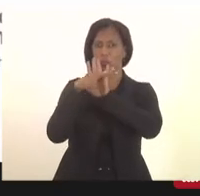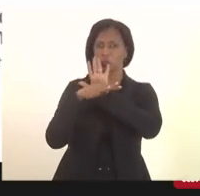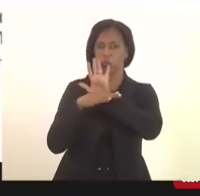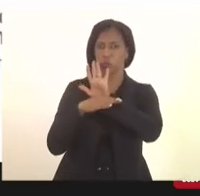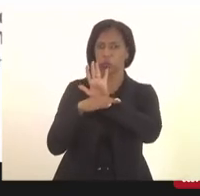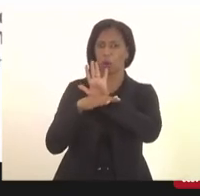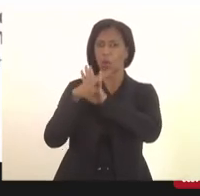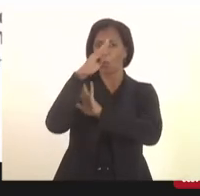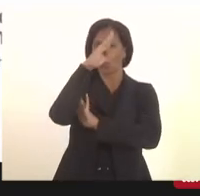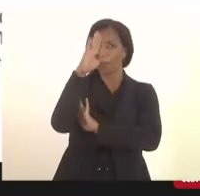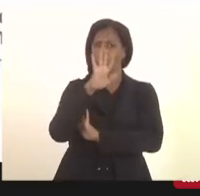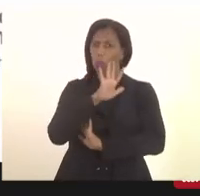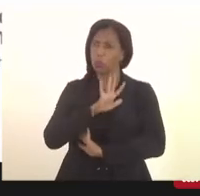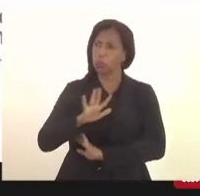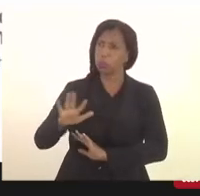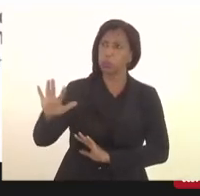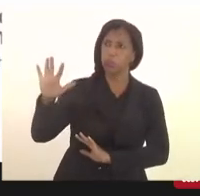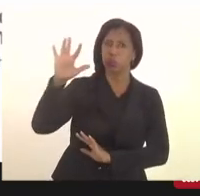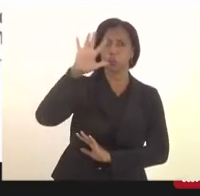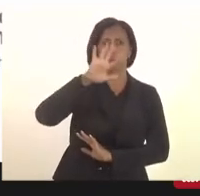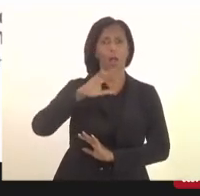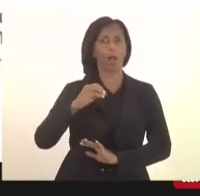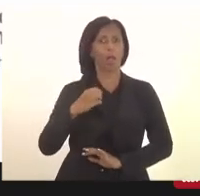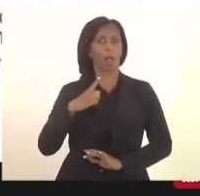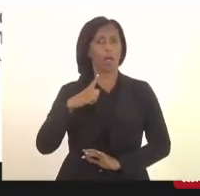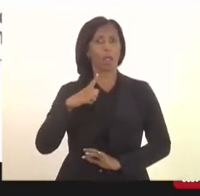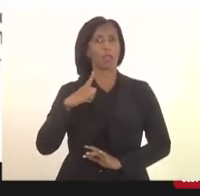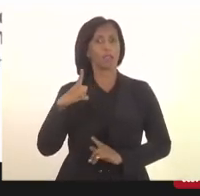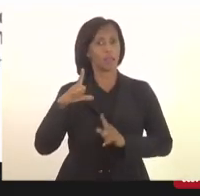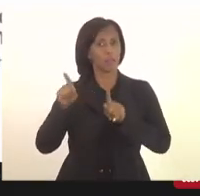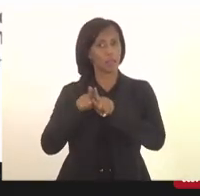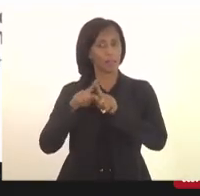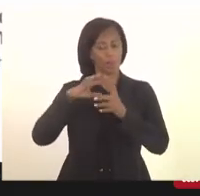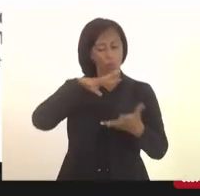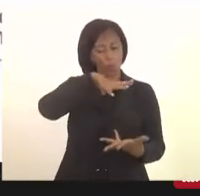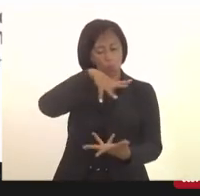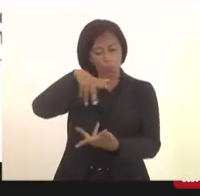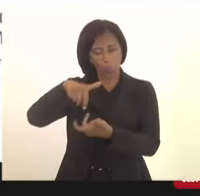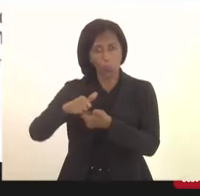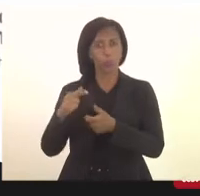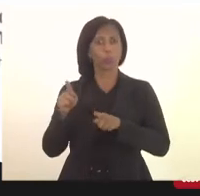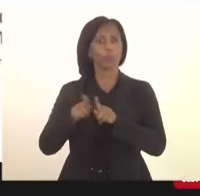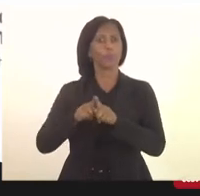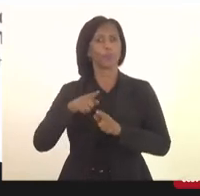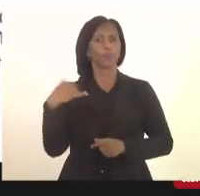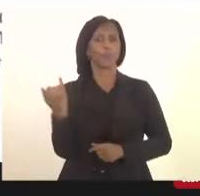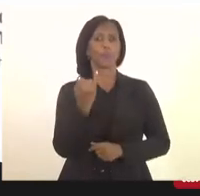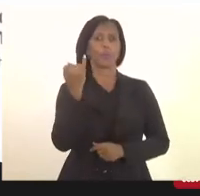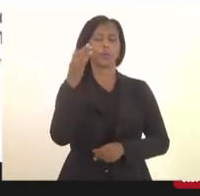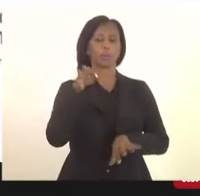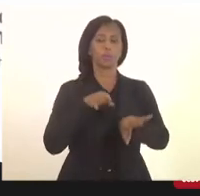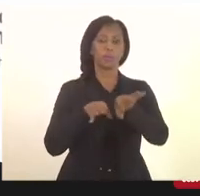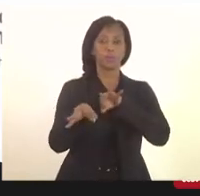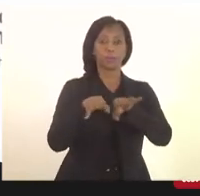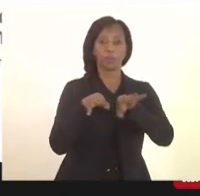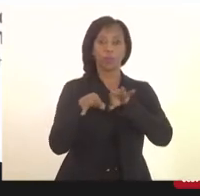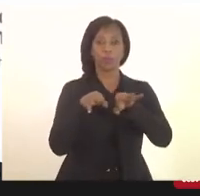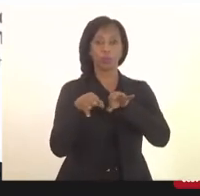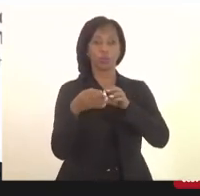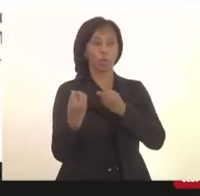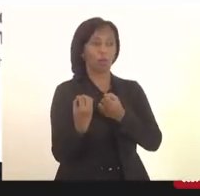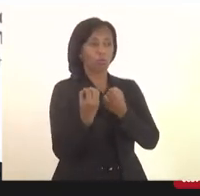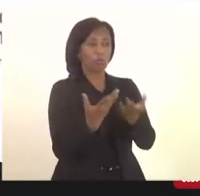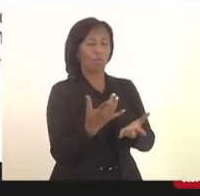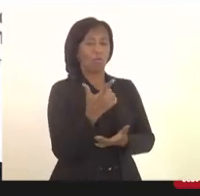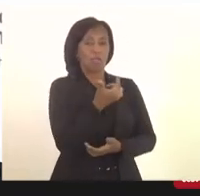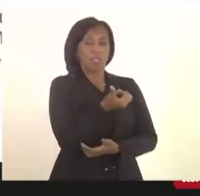Brasil está presente e é muito importante para o portfólio global da companhia. Esses projetos rendem uma produção média